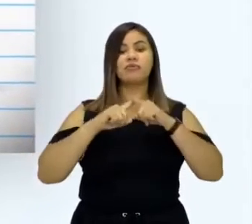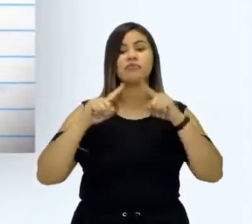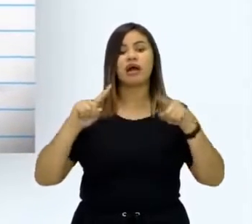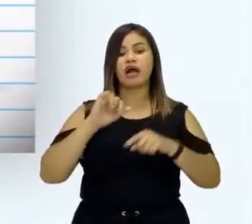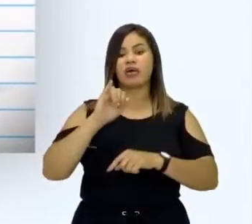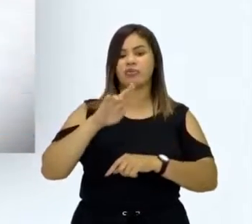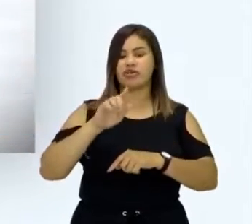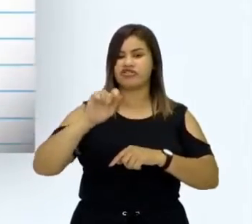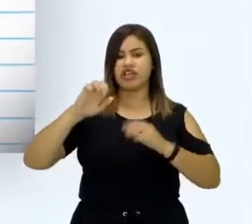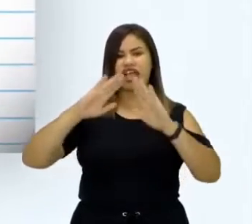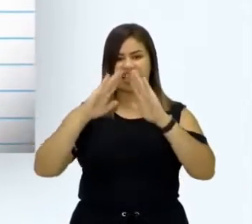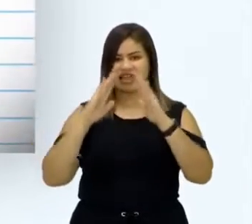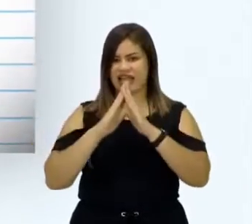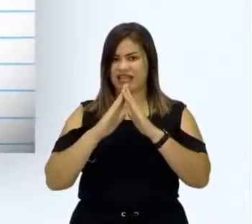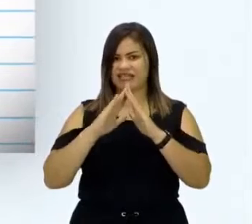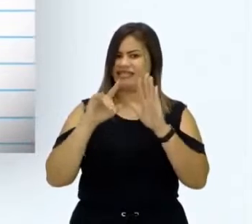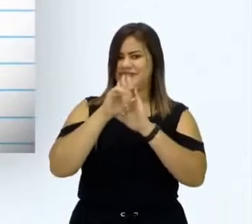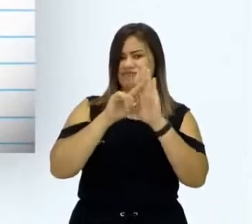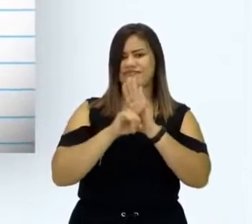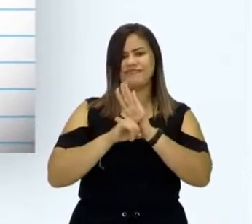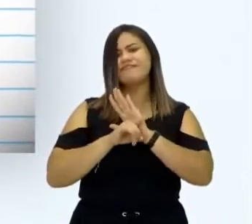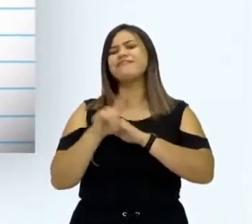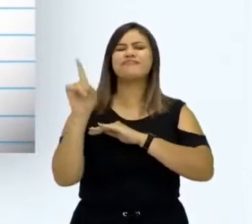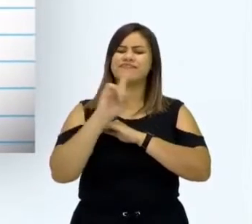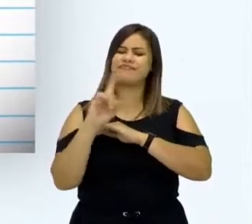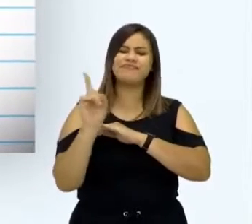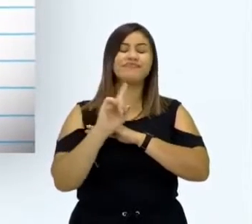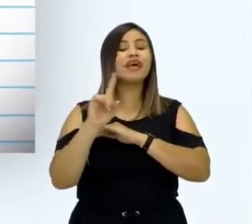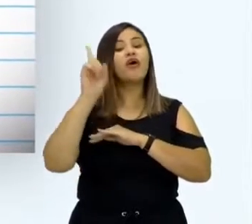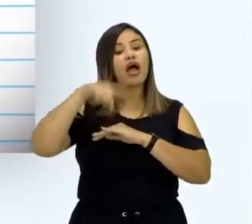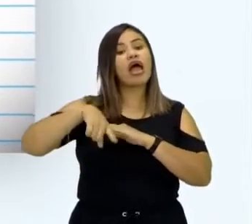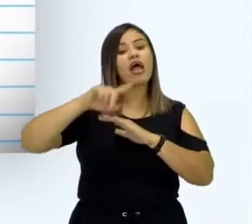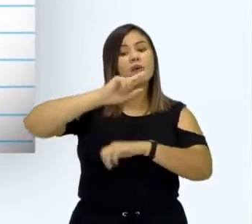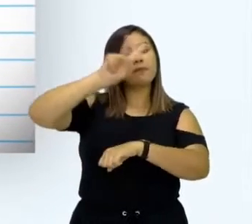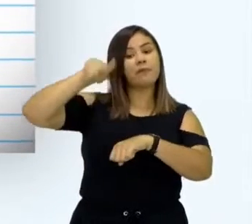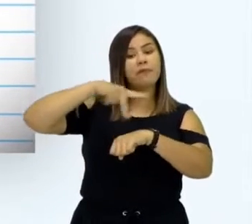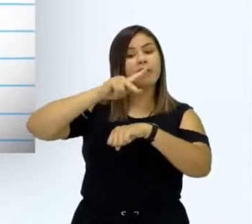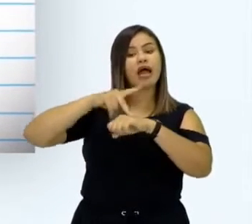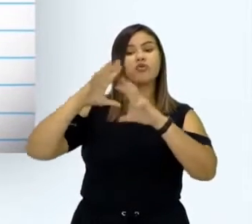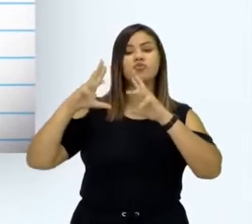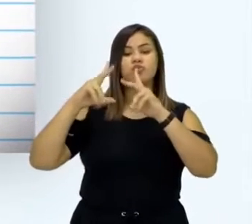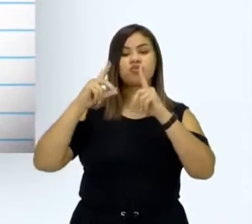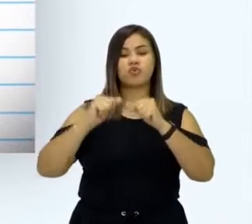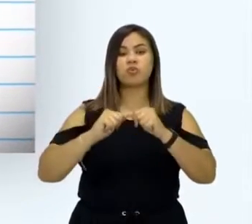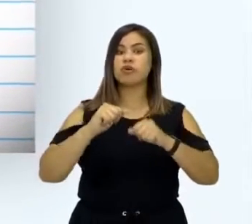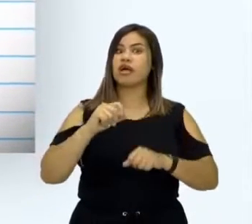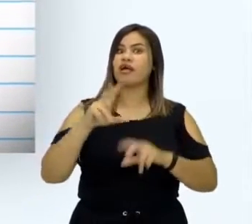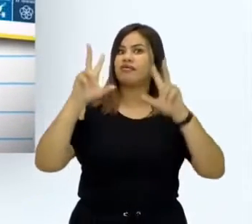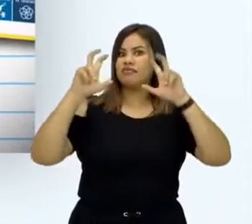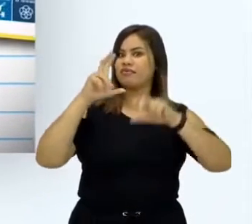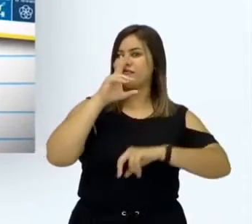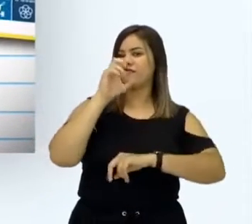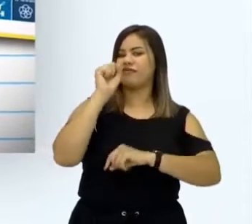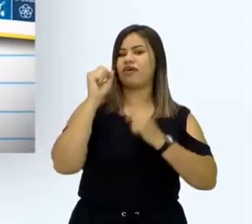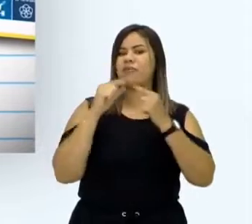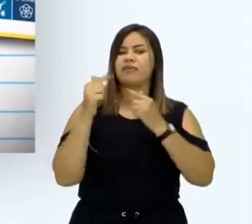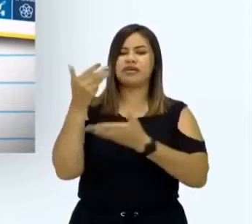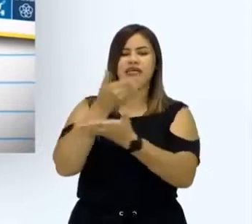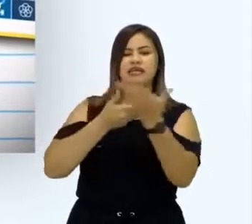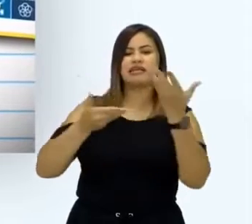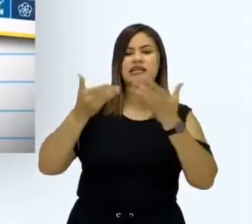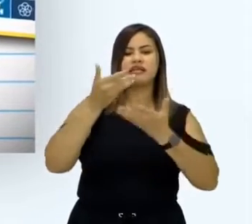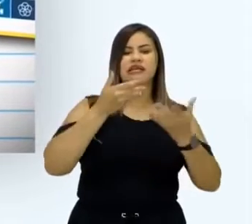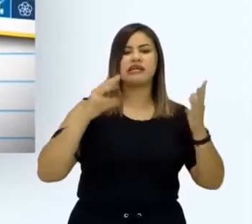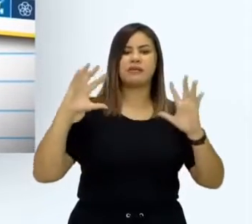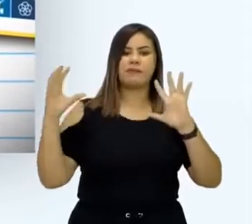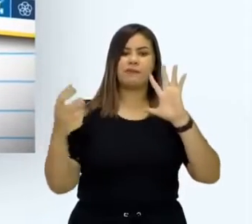das casas familiares. Nossa análise abrange o país como um todo. Esse é um tema quentíssimo, pois tem relação direta com dinâmicas com